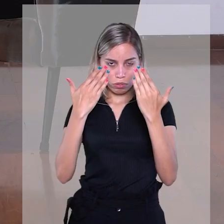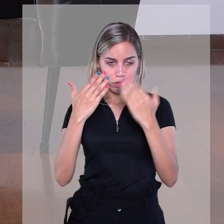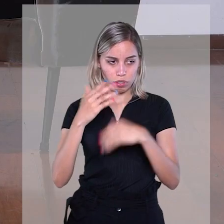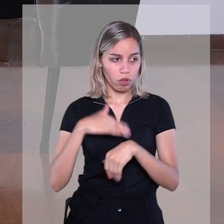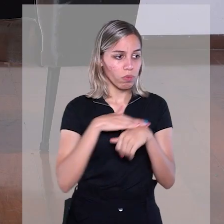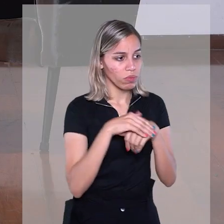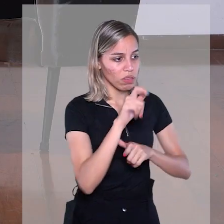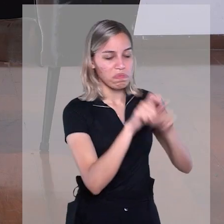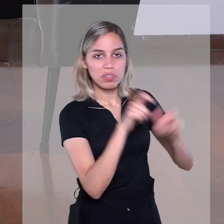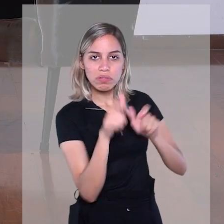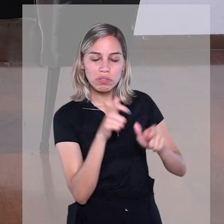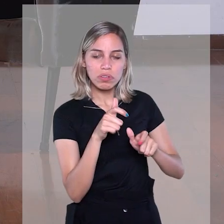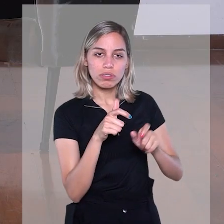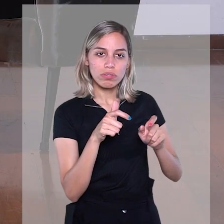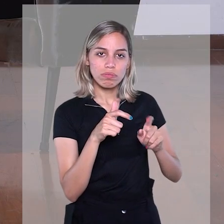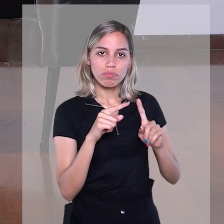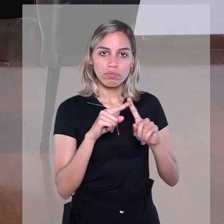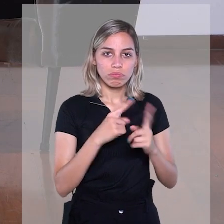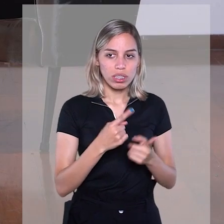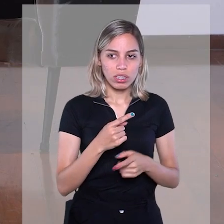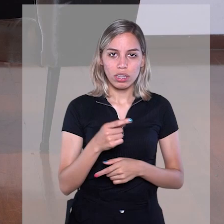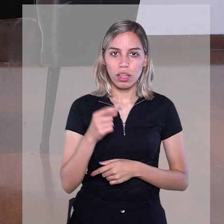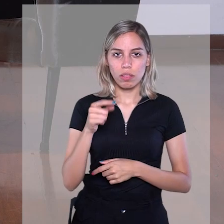personagem da literatura brasileira. Aí deu bom.